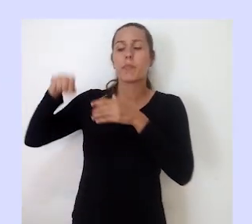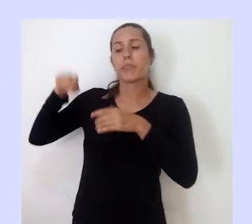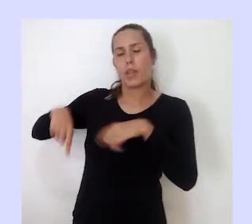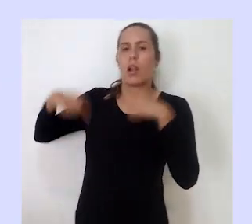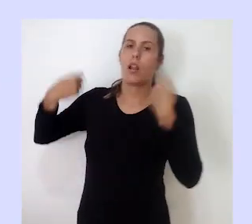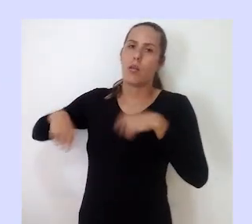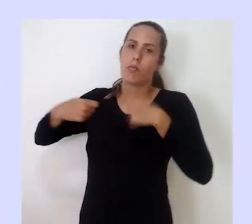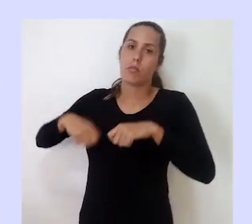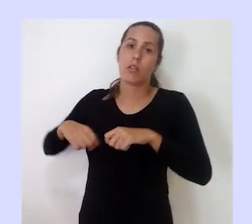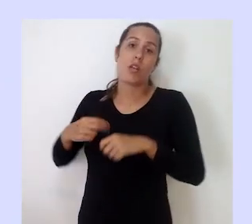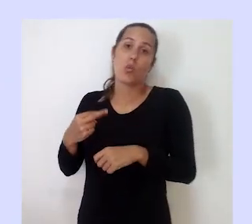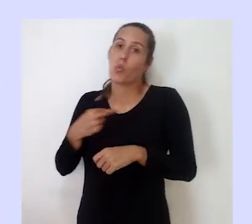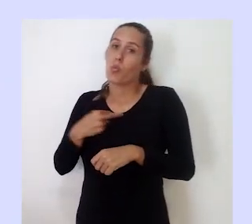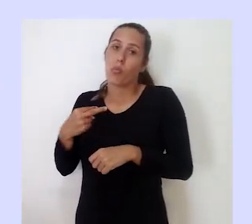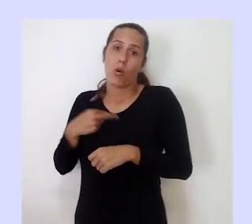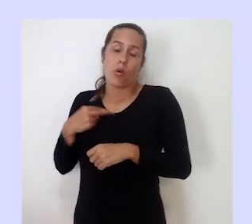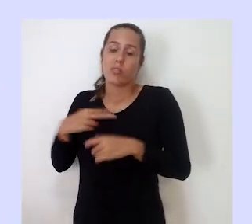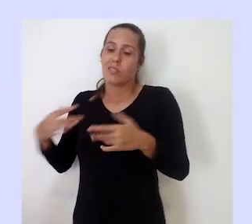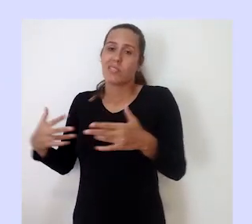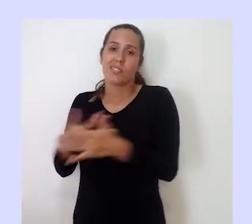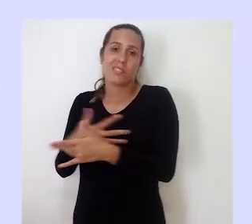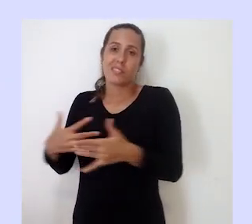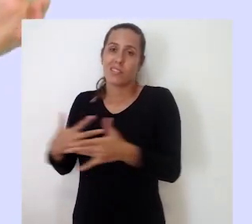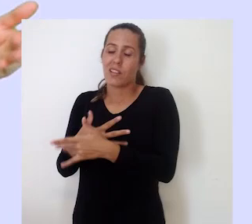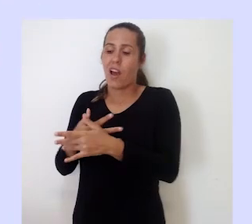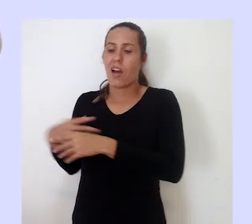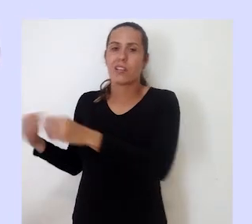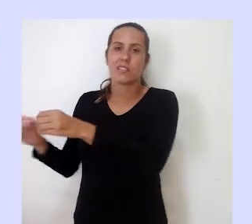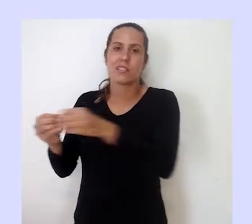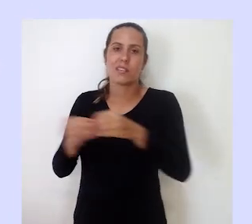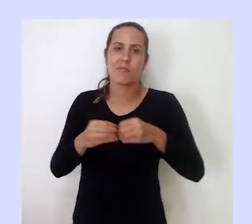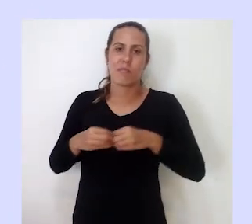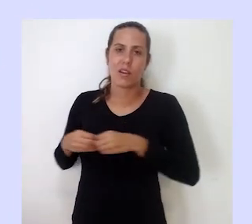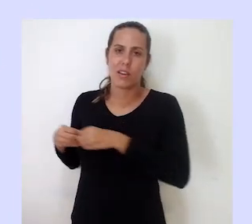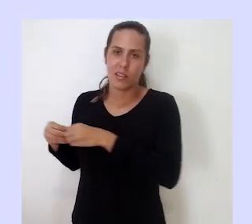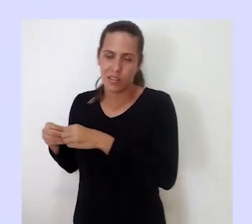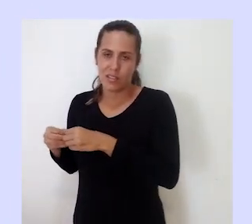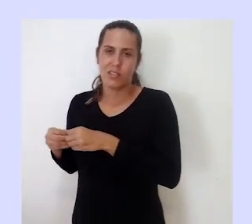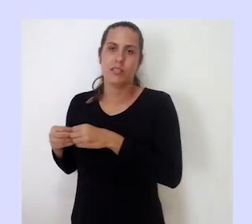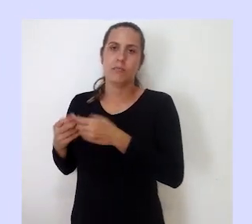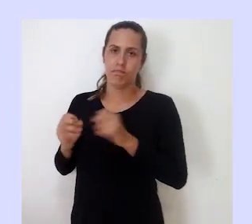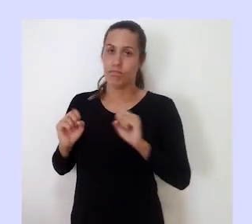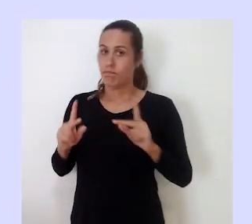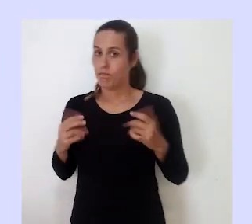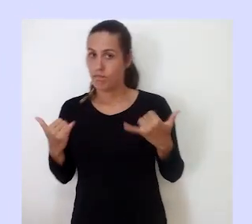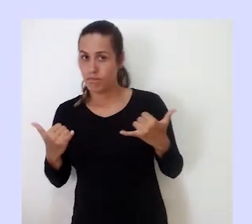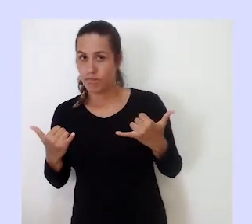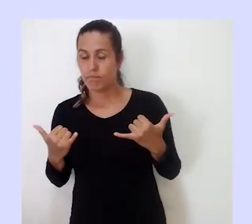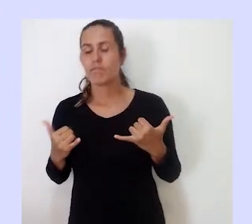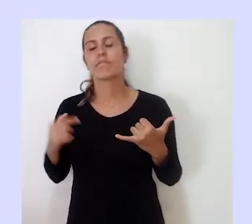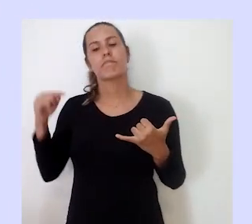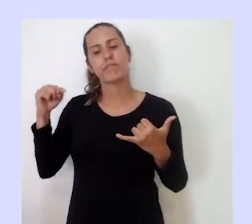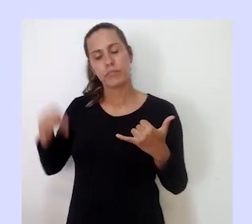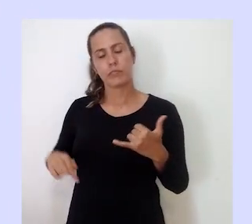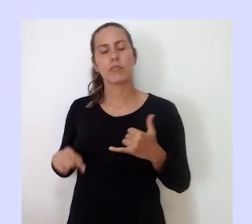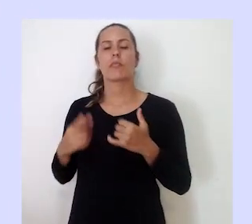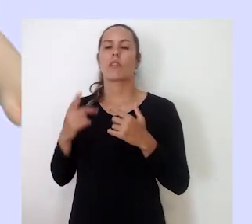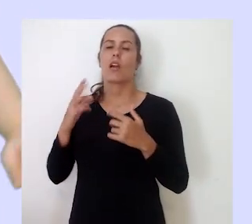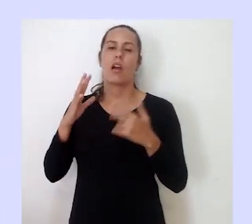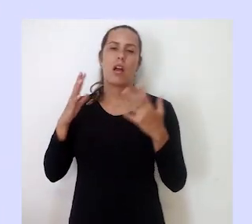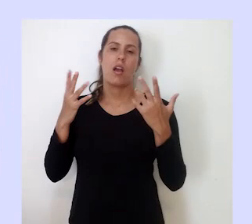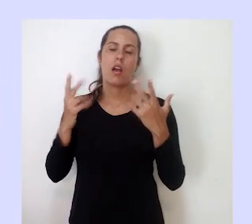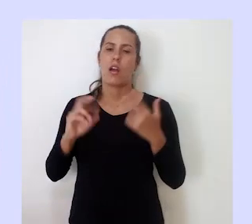necessário. Só não dá para construir cidades ao redor de vulcões ativos. Beleza? É um